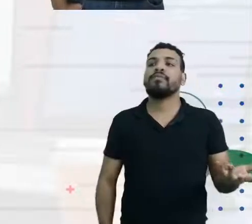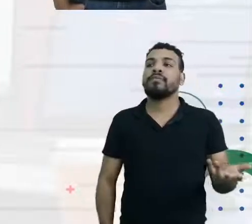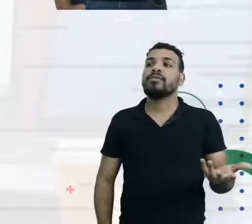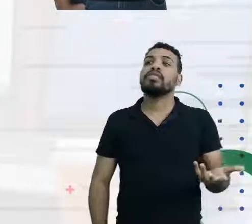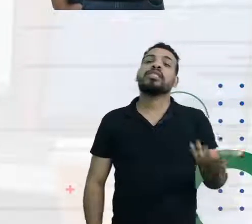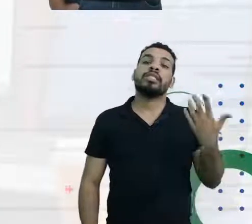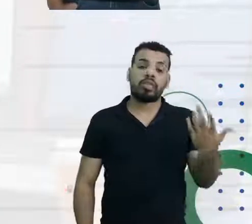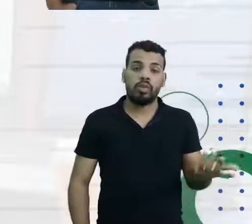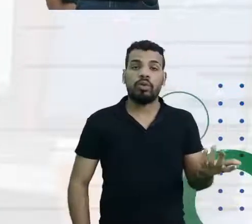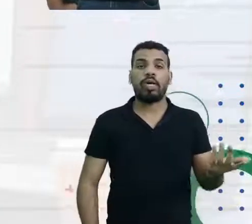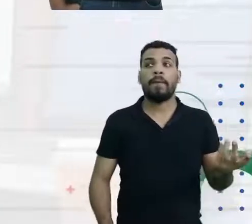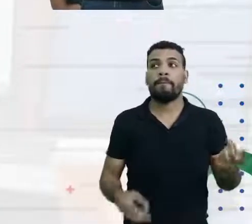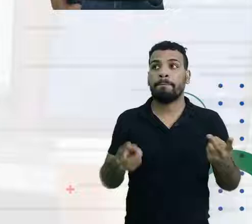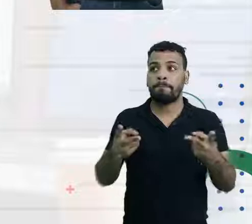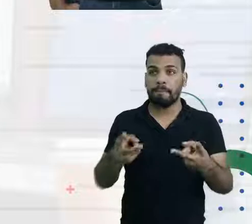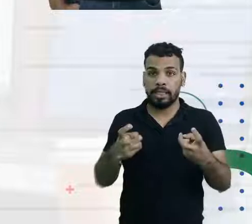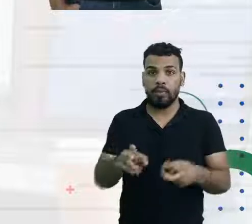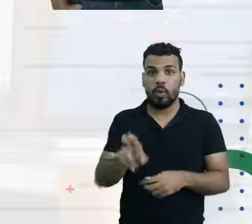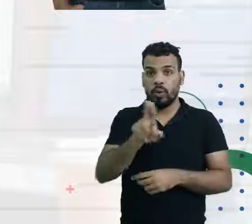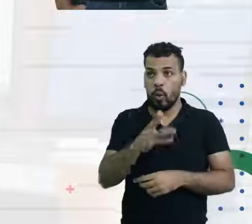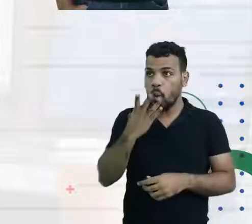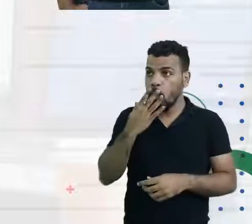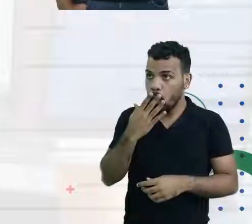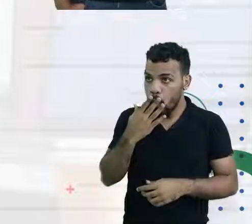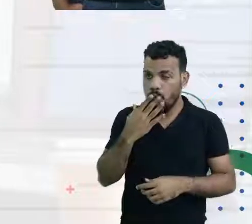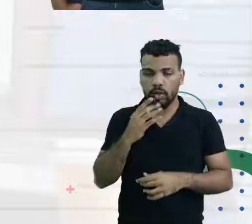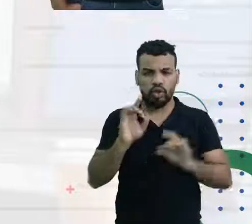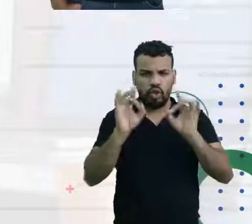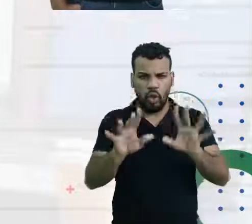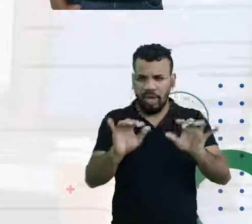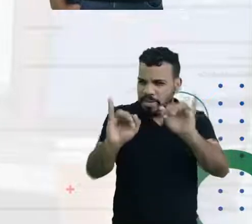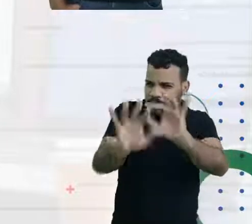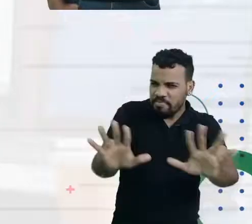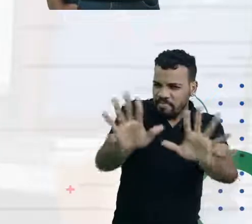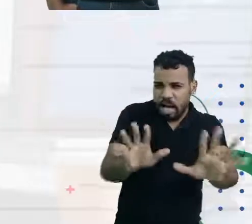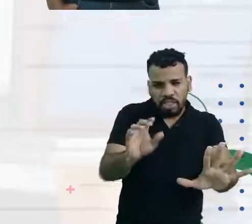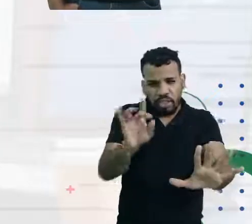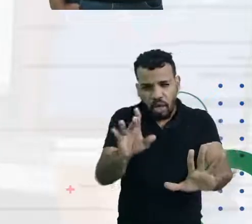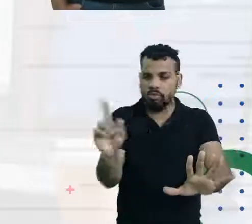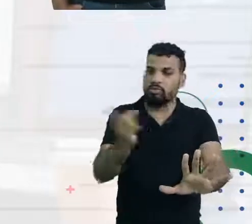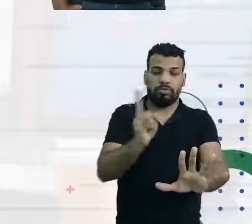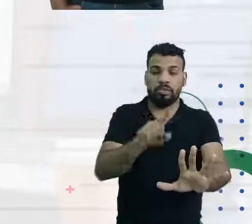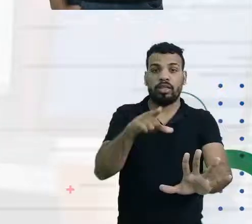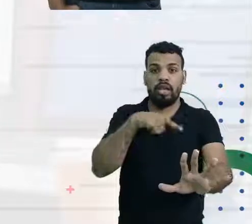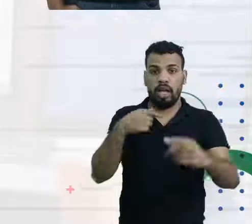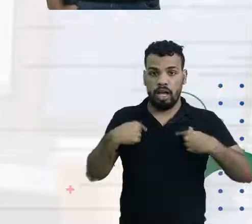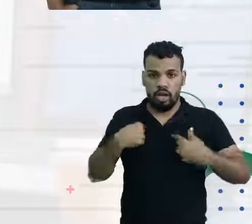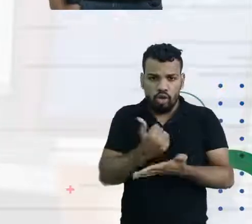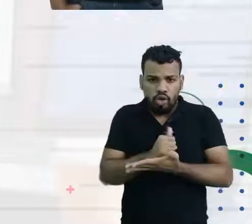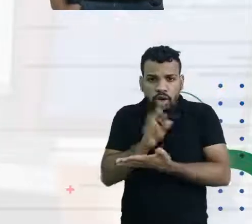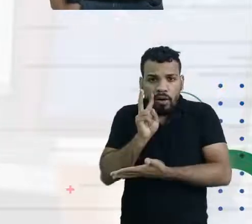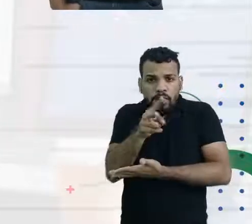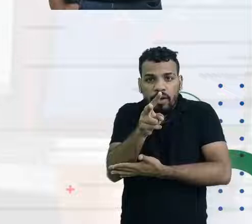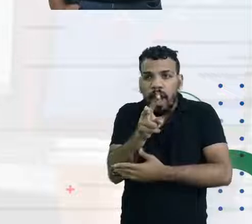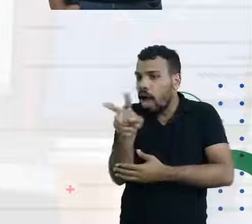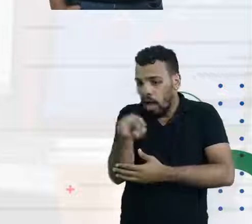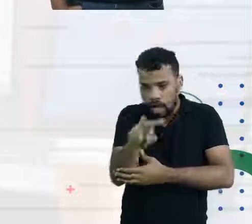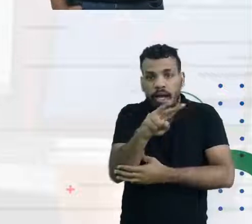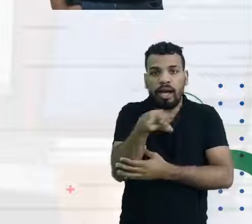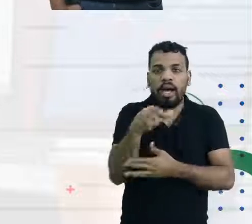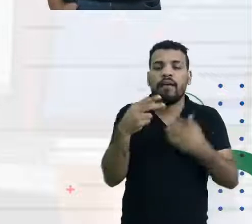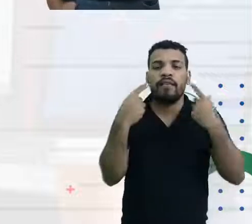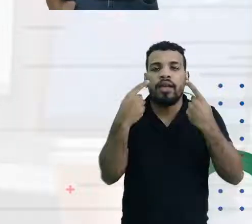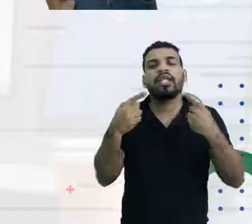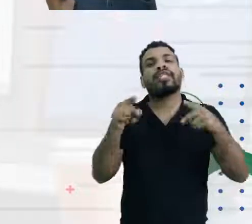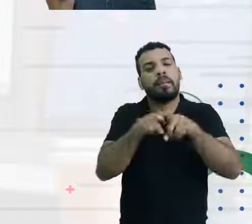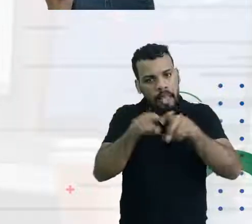gente perceba que a utilização da cor ela não tem uma função só estética, né? Ela direciona a visão do jogador, ela conta uma história